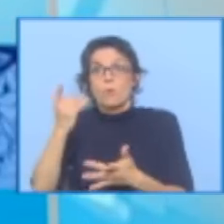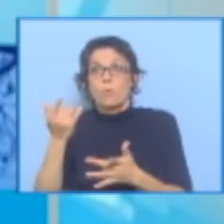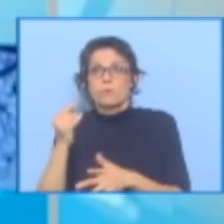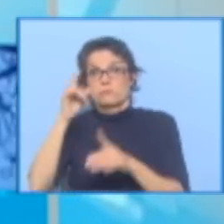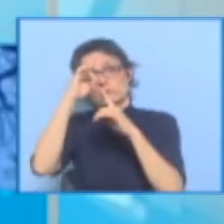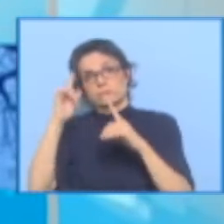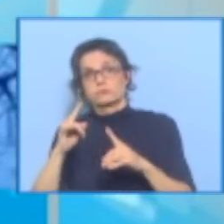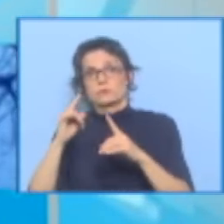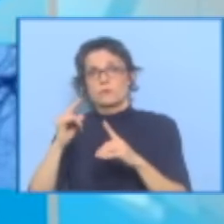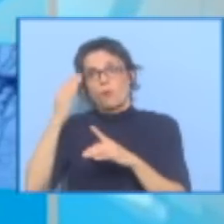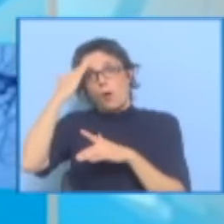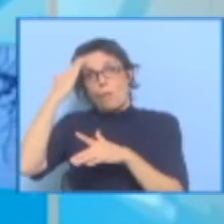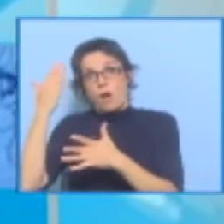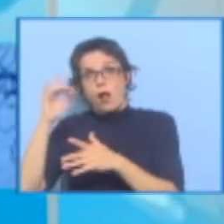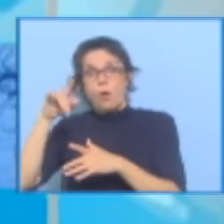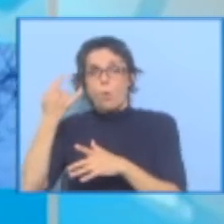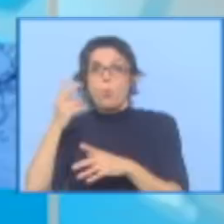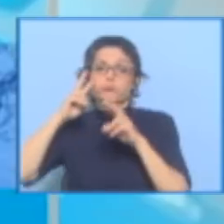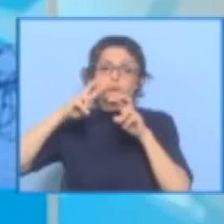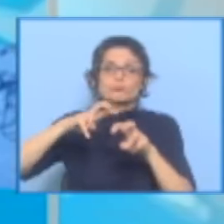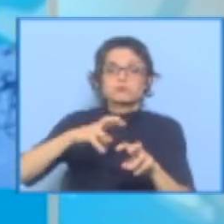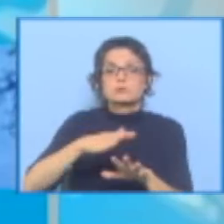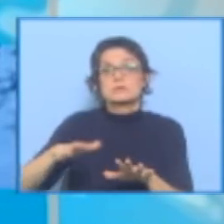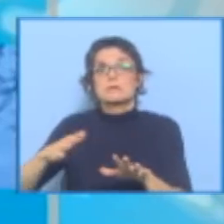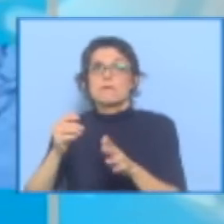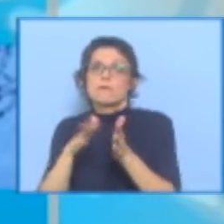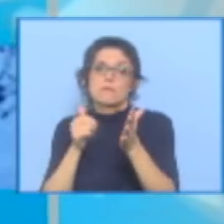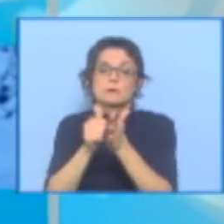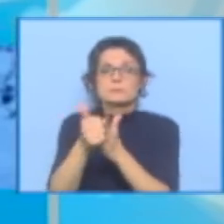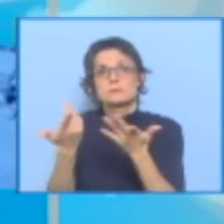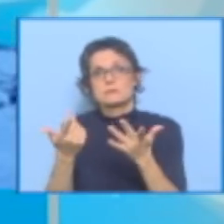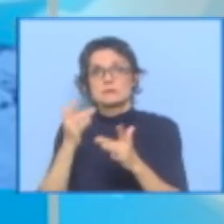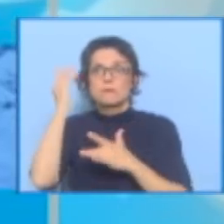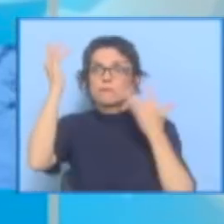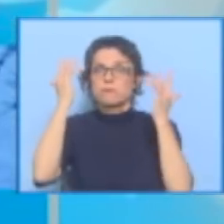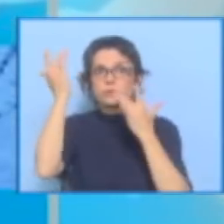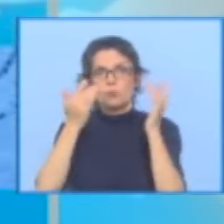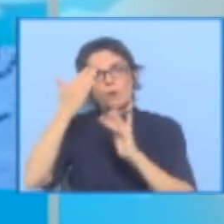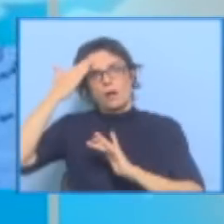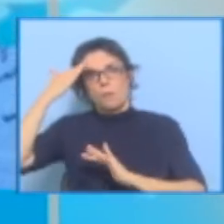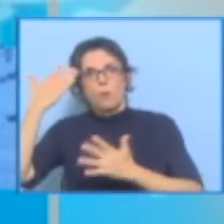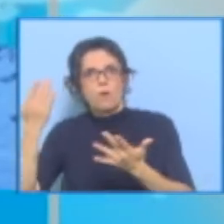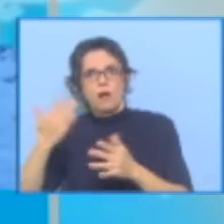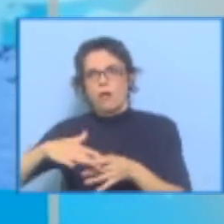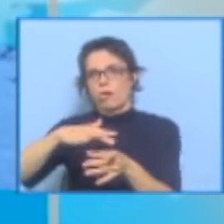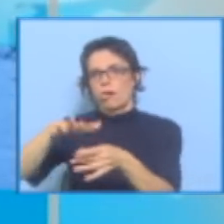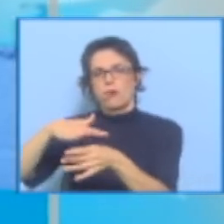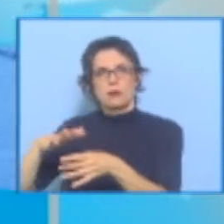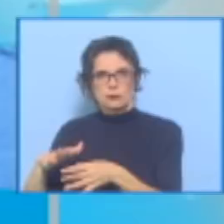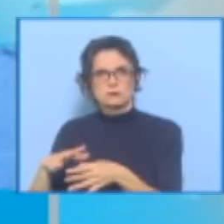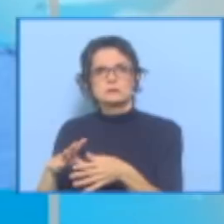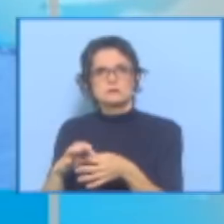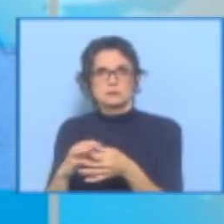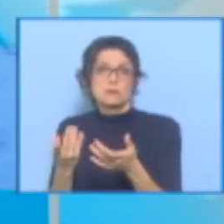ou então começam a investigar na área bíblica, na área teológica, na área filosófica, na área moral ou na área